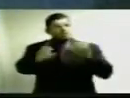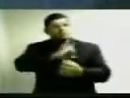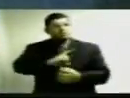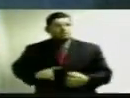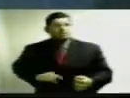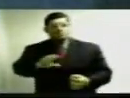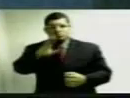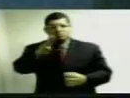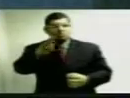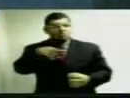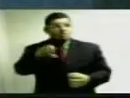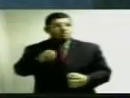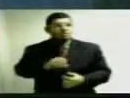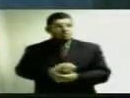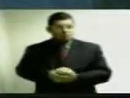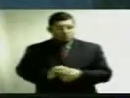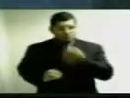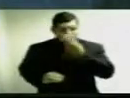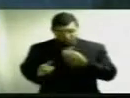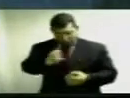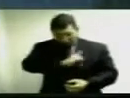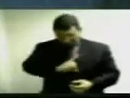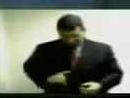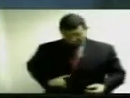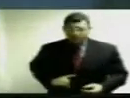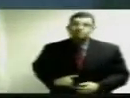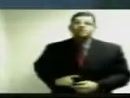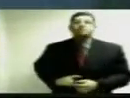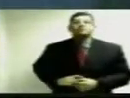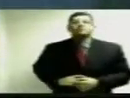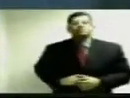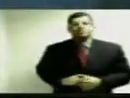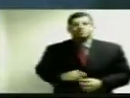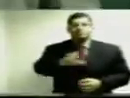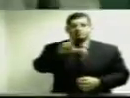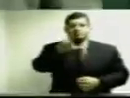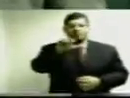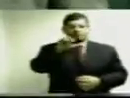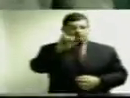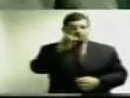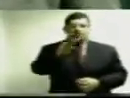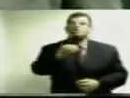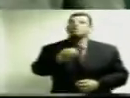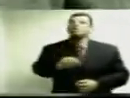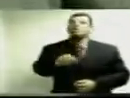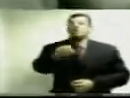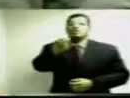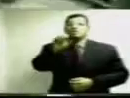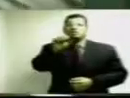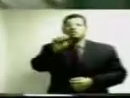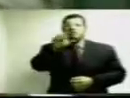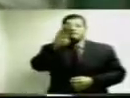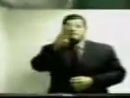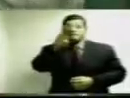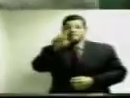Deputado Bellarmino Lins. Eminente deputado líder do PSB,